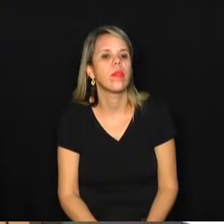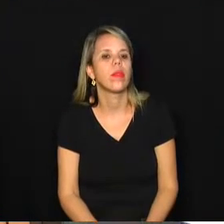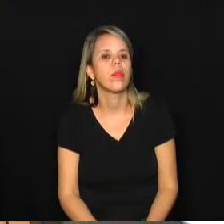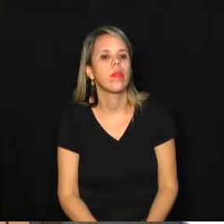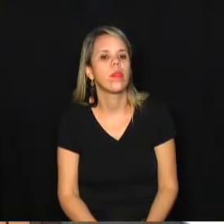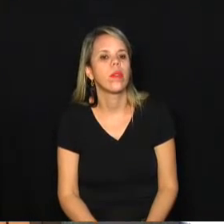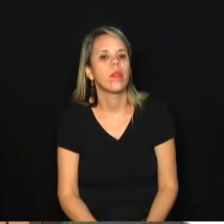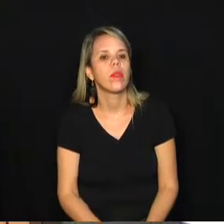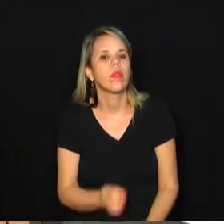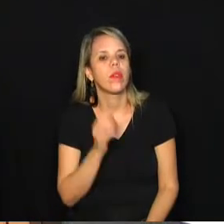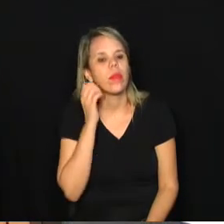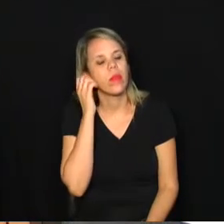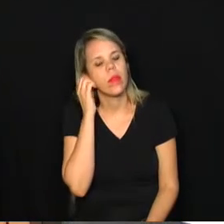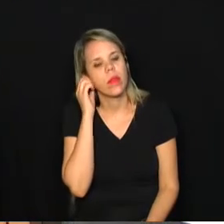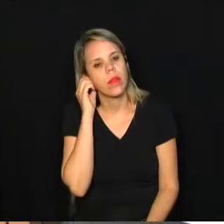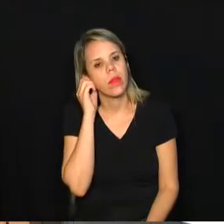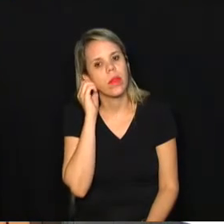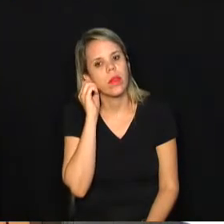Tranquilo?